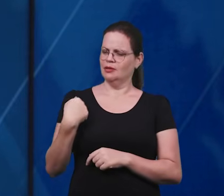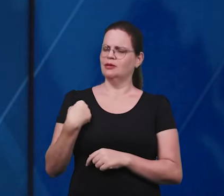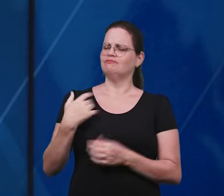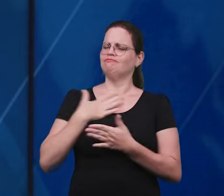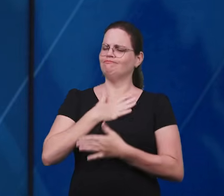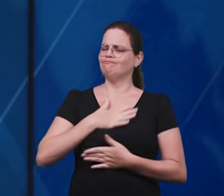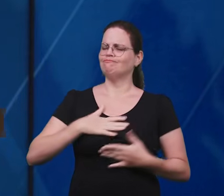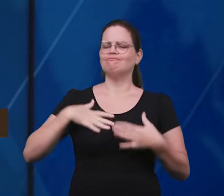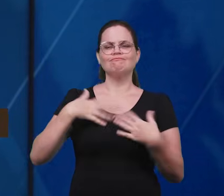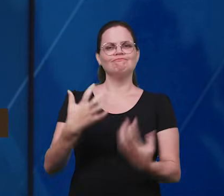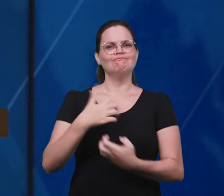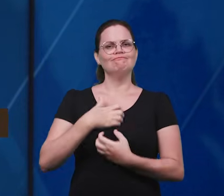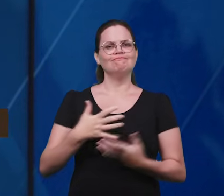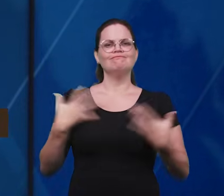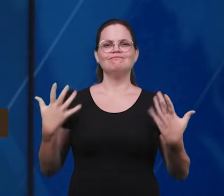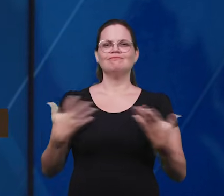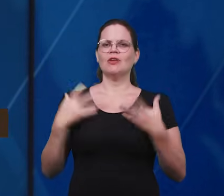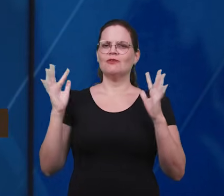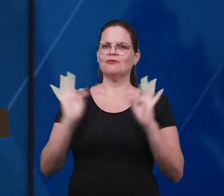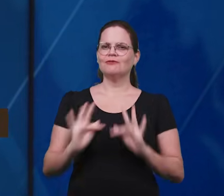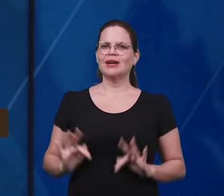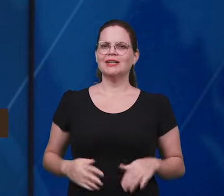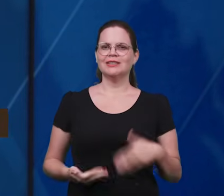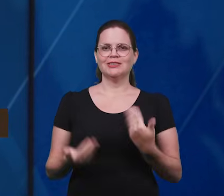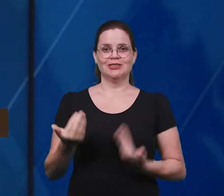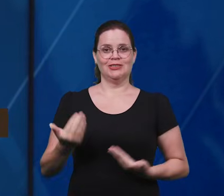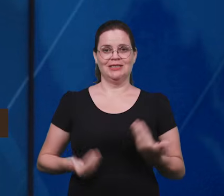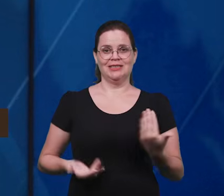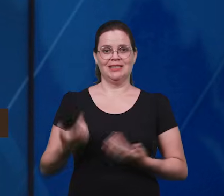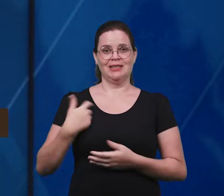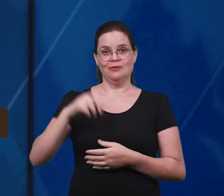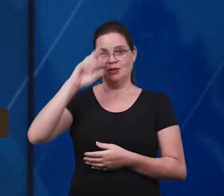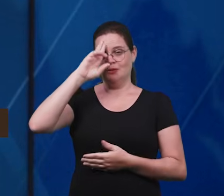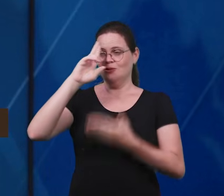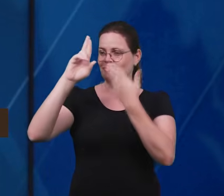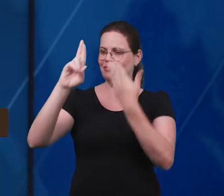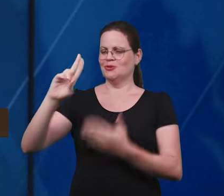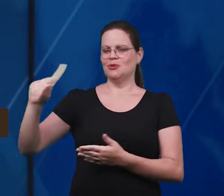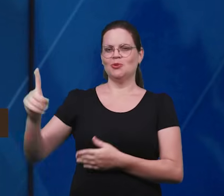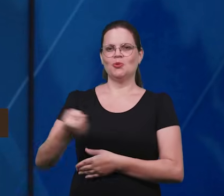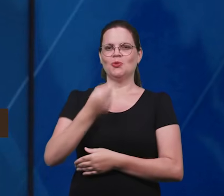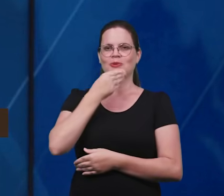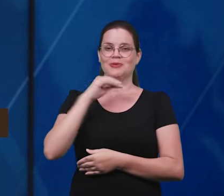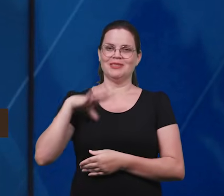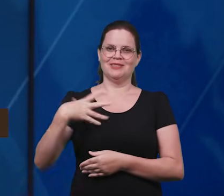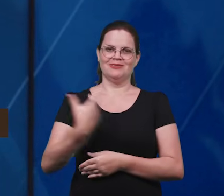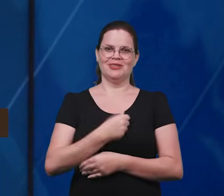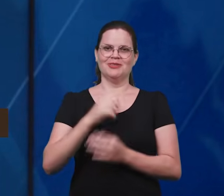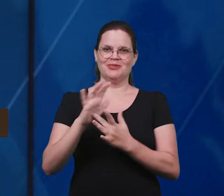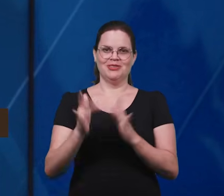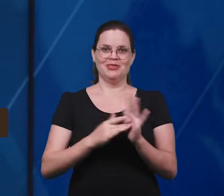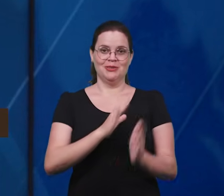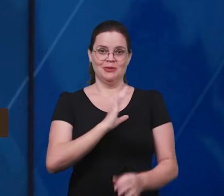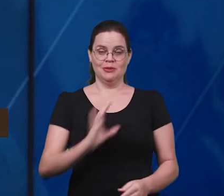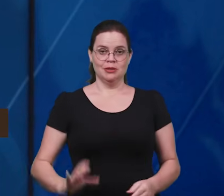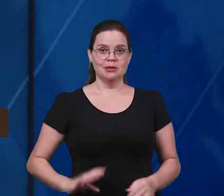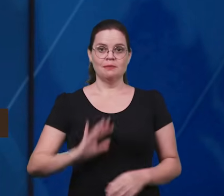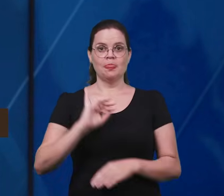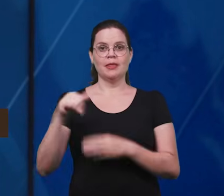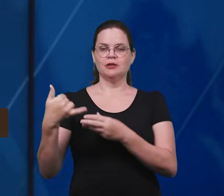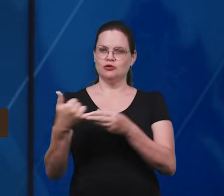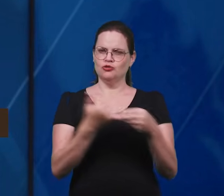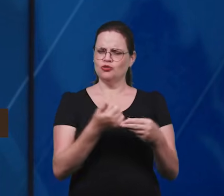e a alegria de servir ao nosso Senhor, Senhor e Salvador Jesus Cristo.